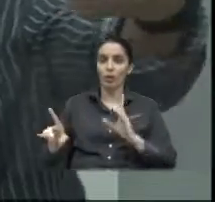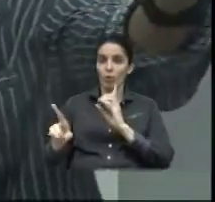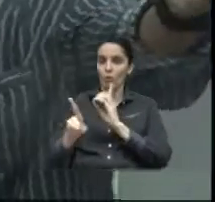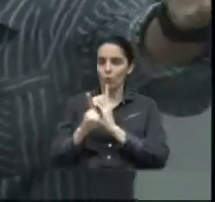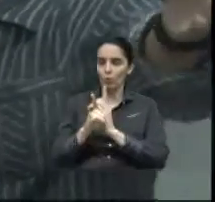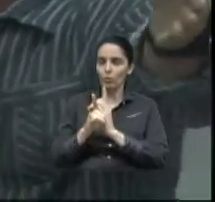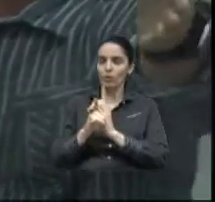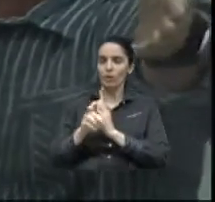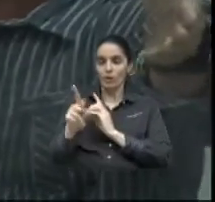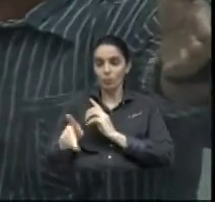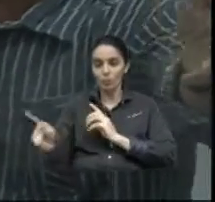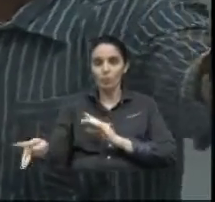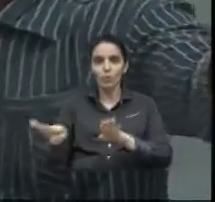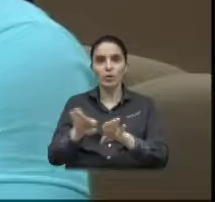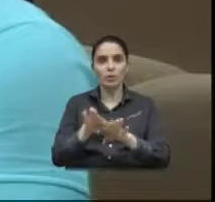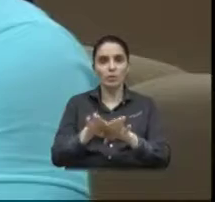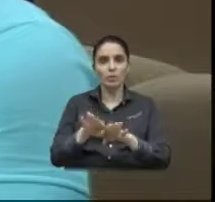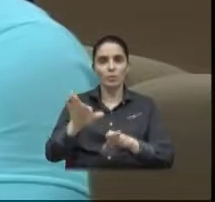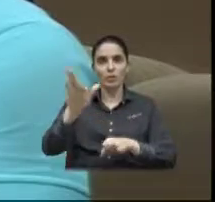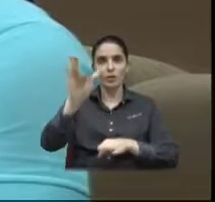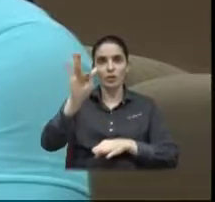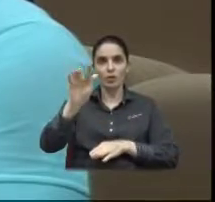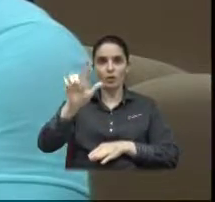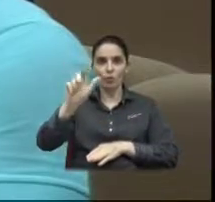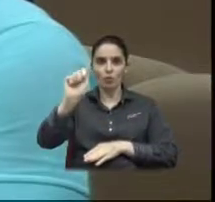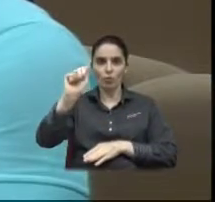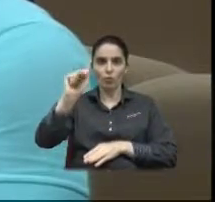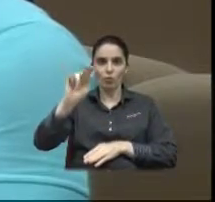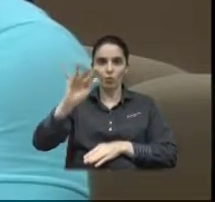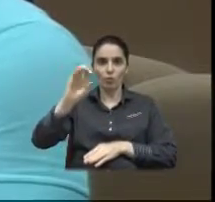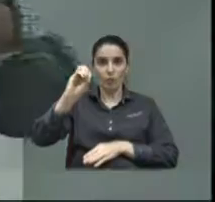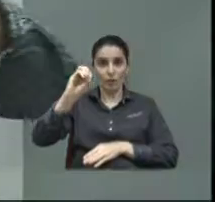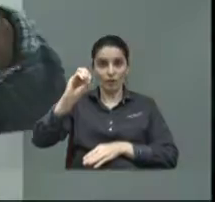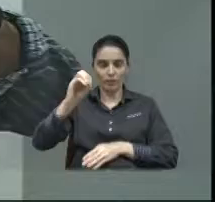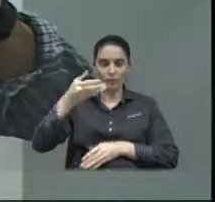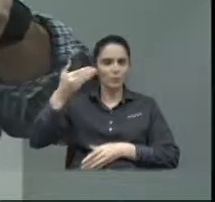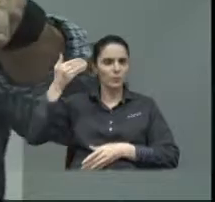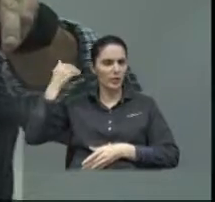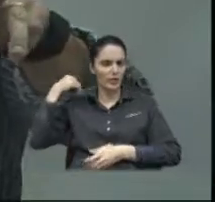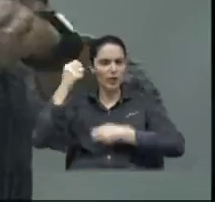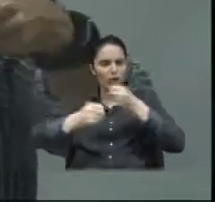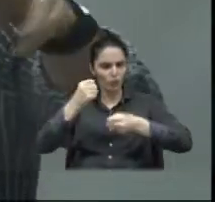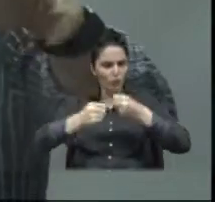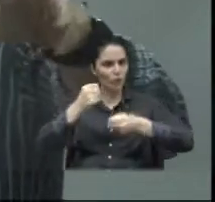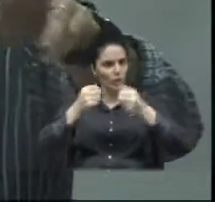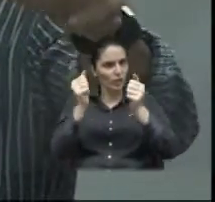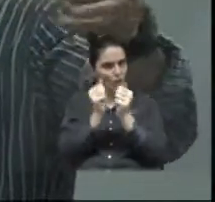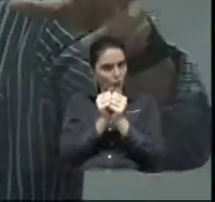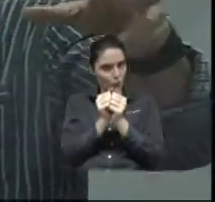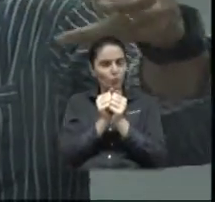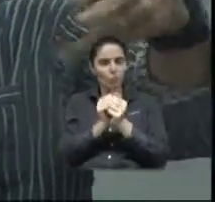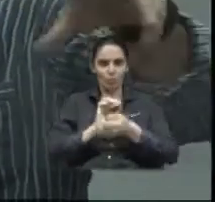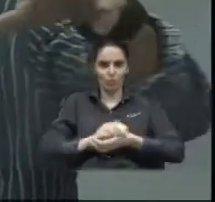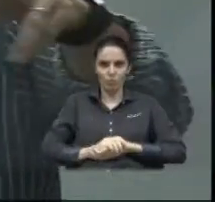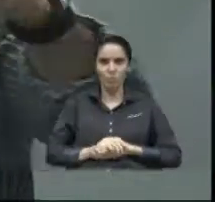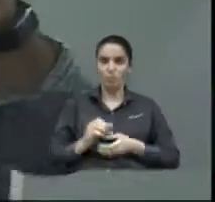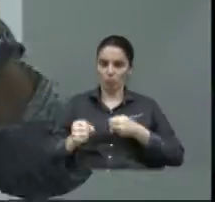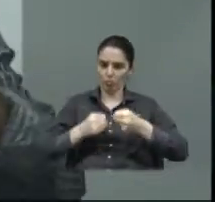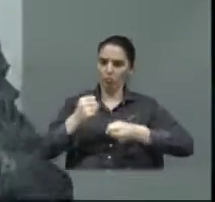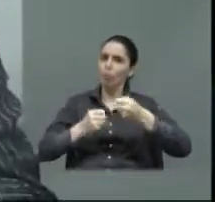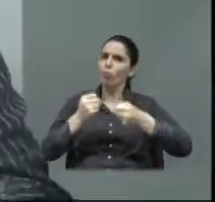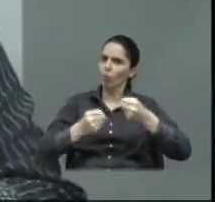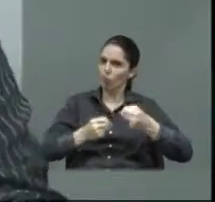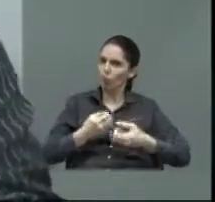que foi ex-árbitro de futebol. Naquela época ele corria comigo tiro de guerra lá, e ele corria muito bem, viu? Ele dava trabalho, a gente ia aí treinar, porque